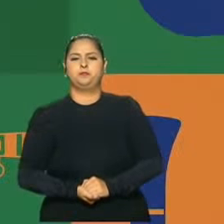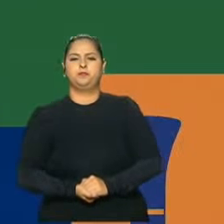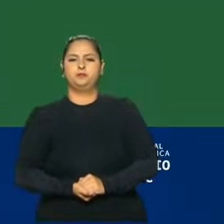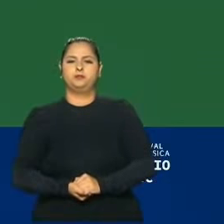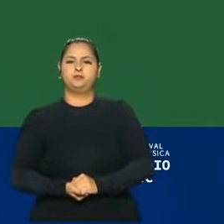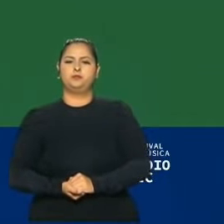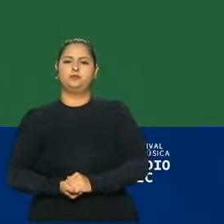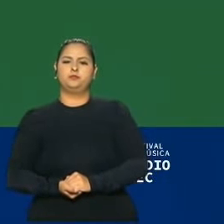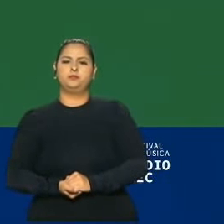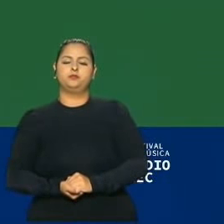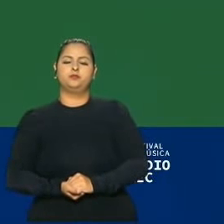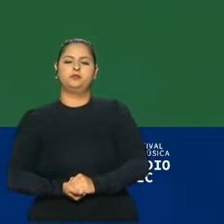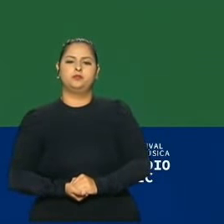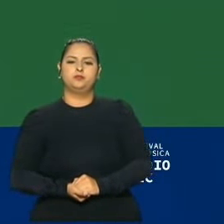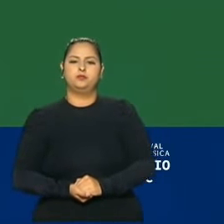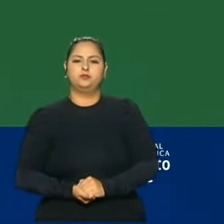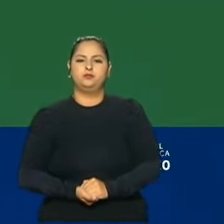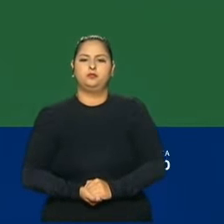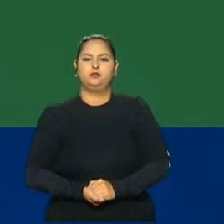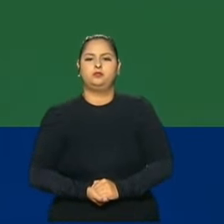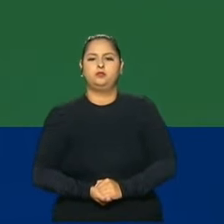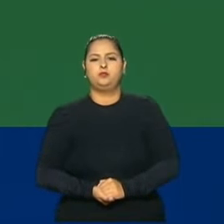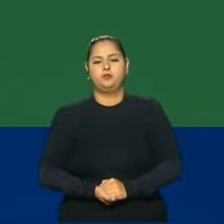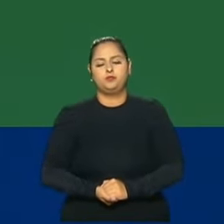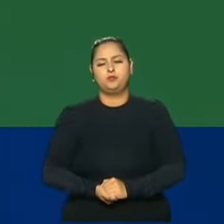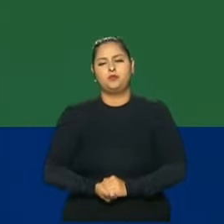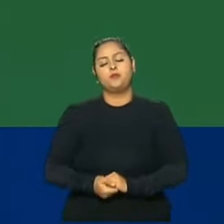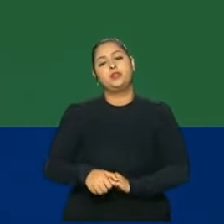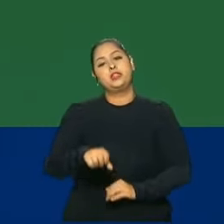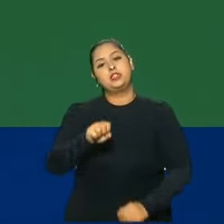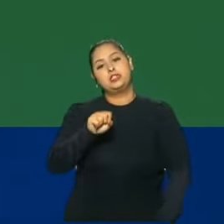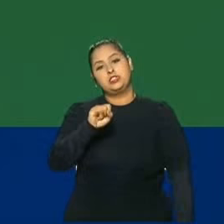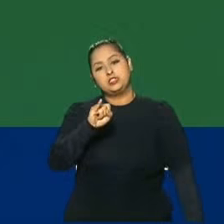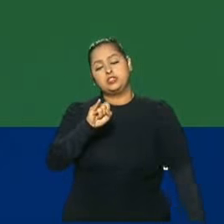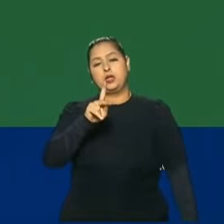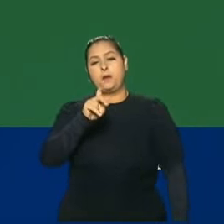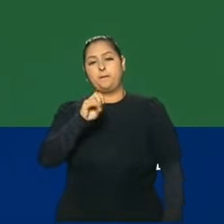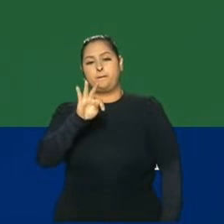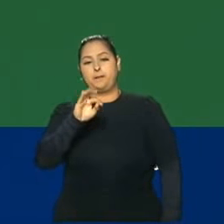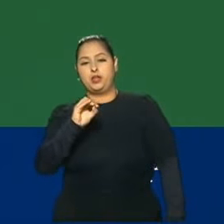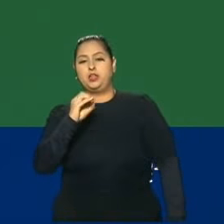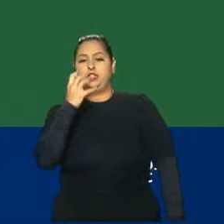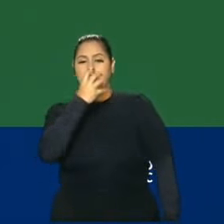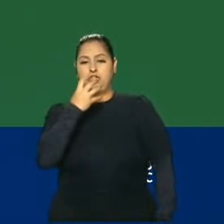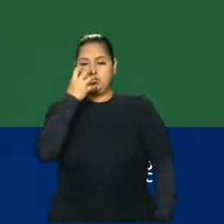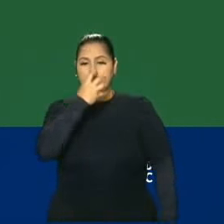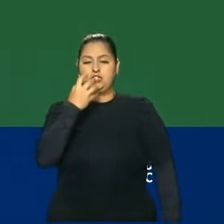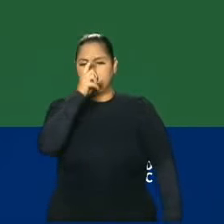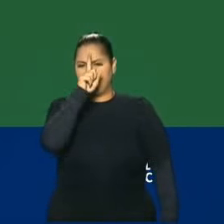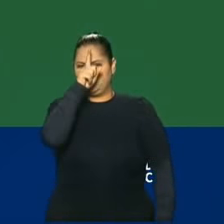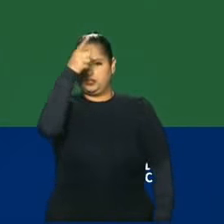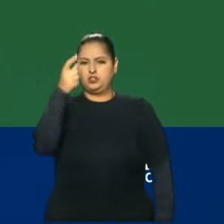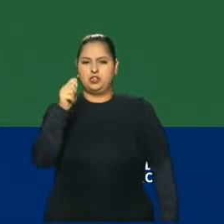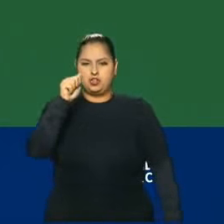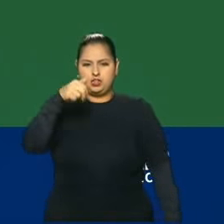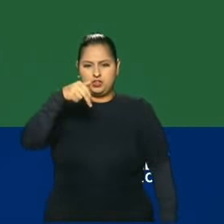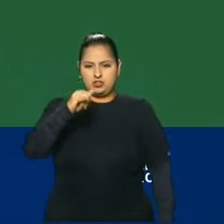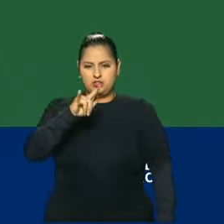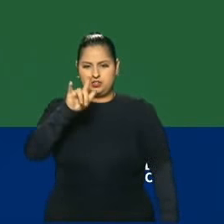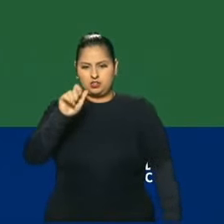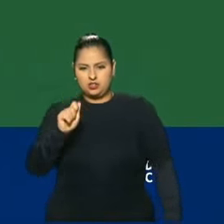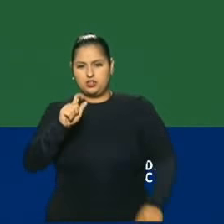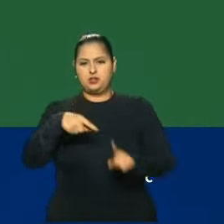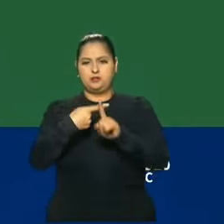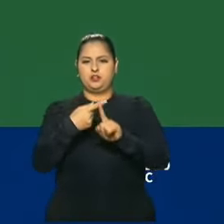se o peito canta, eu tô em paz. Se o peito canta, autoria Aniela Rovani e